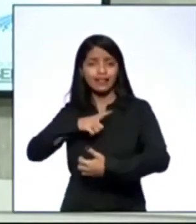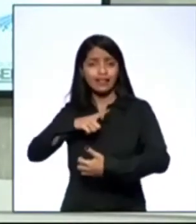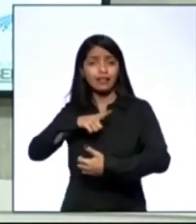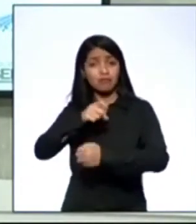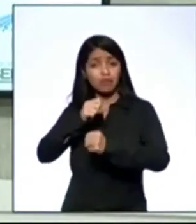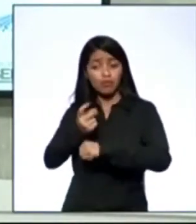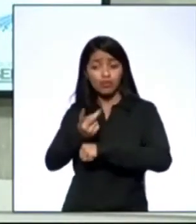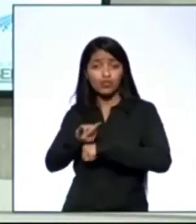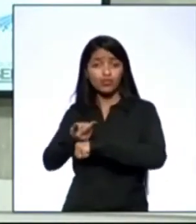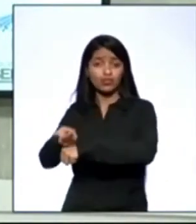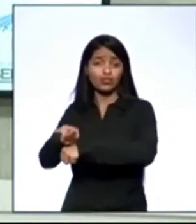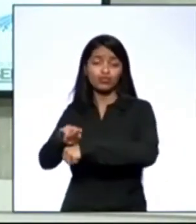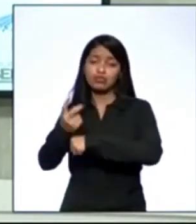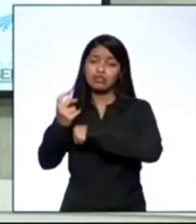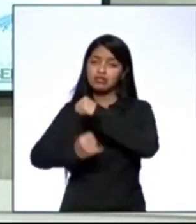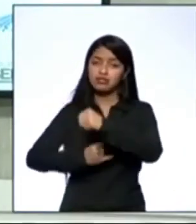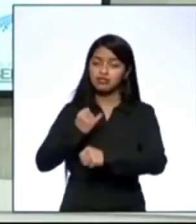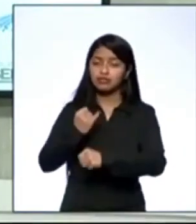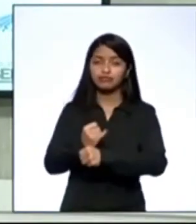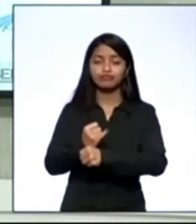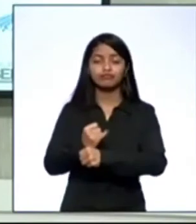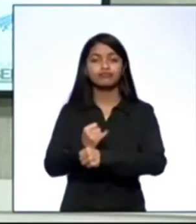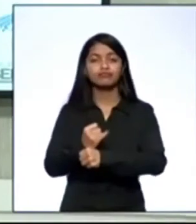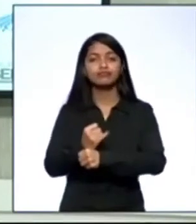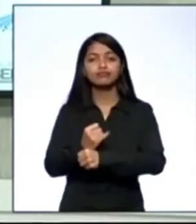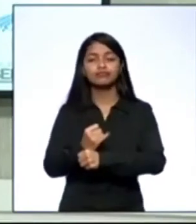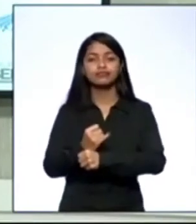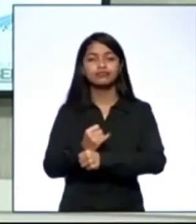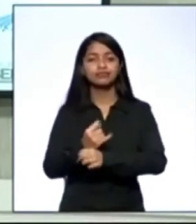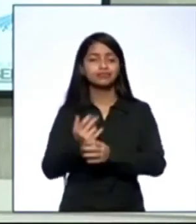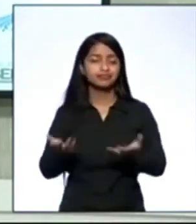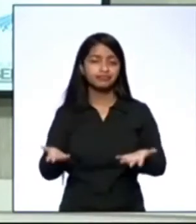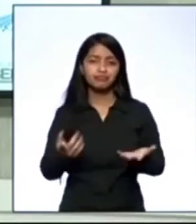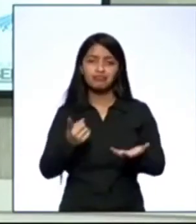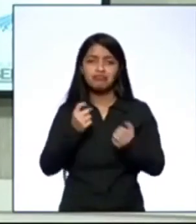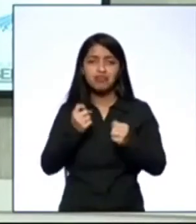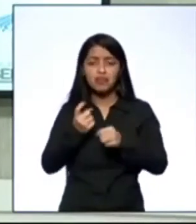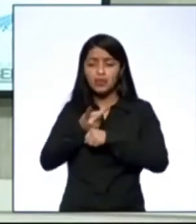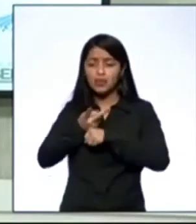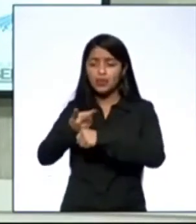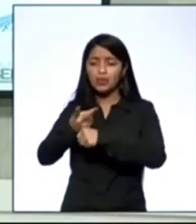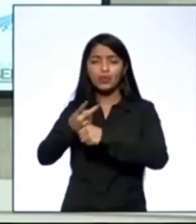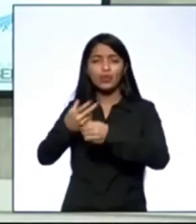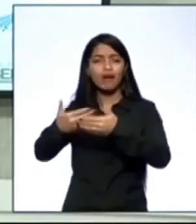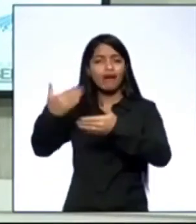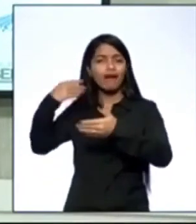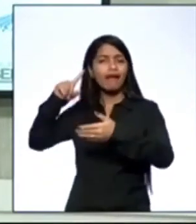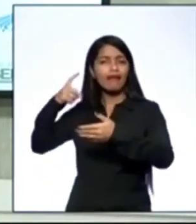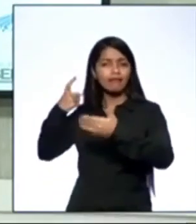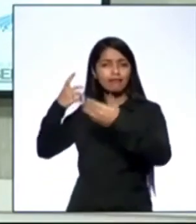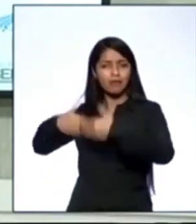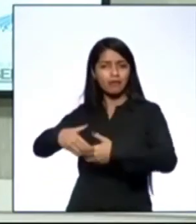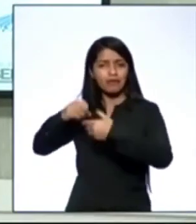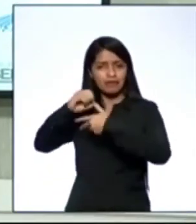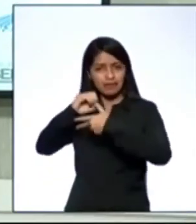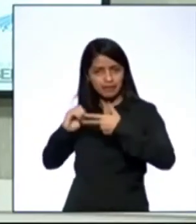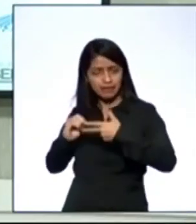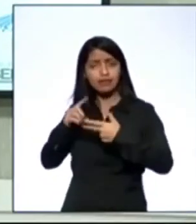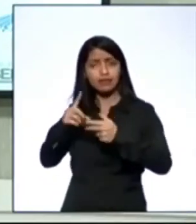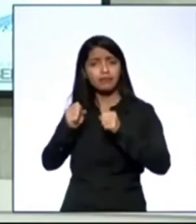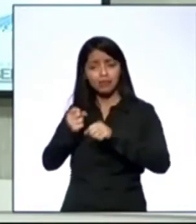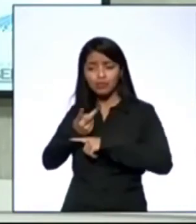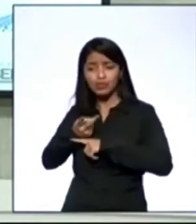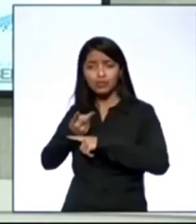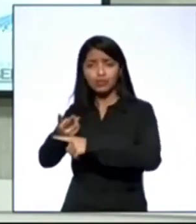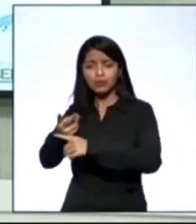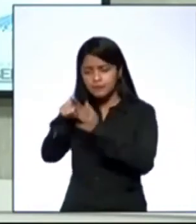né, via internet, buscar provas anteriores do Enem para verificar como isso que eu estou